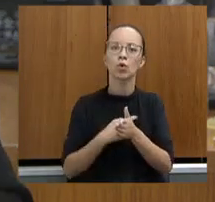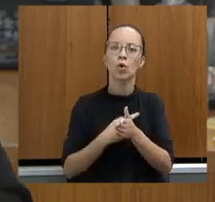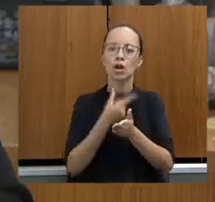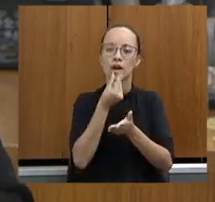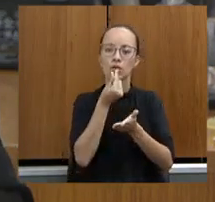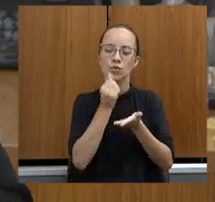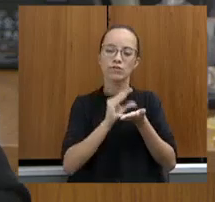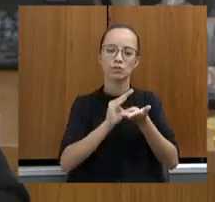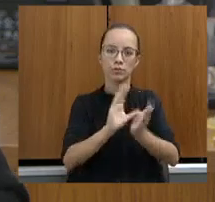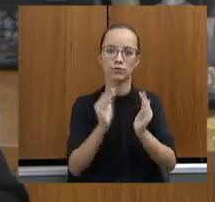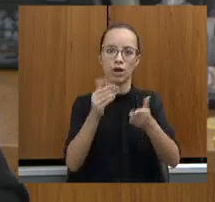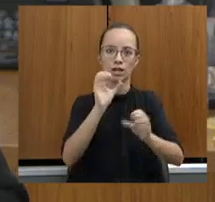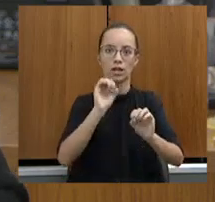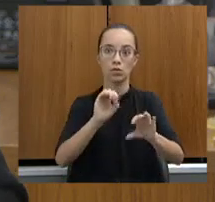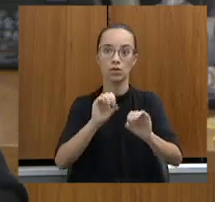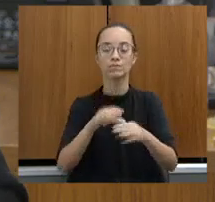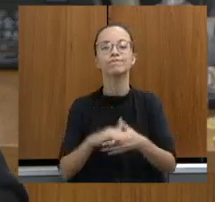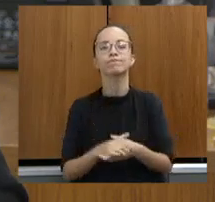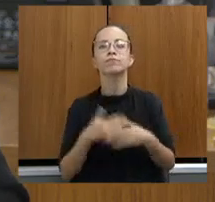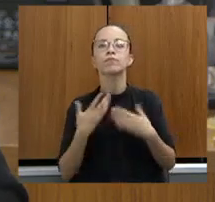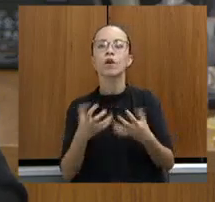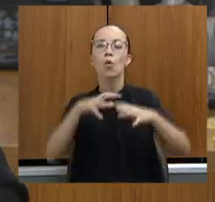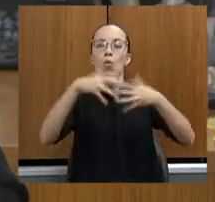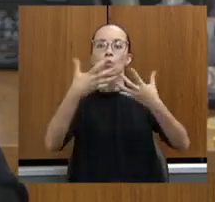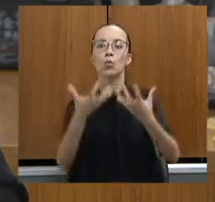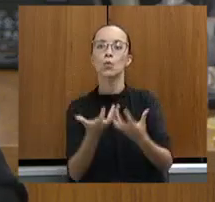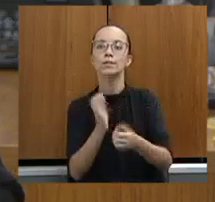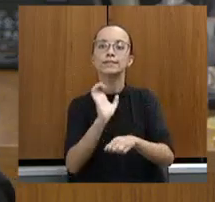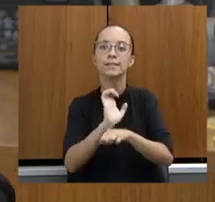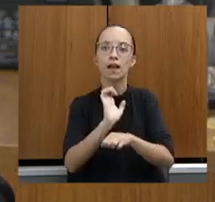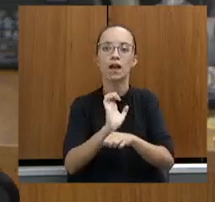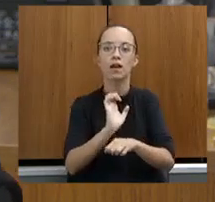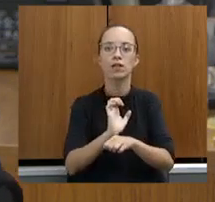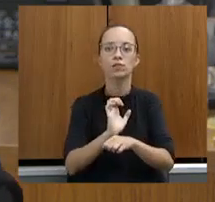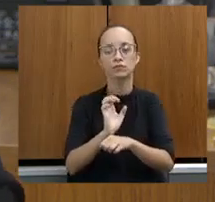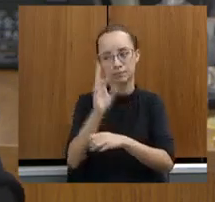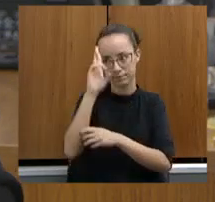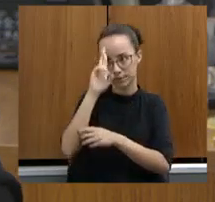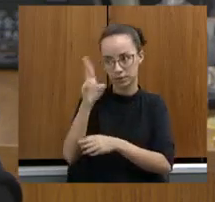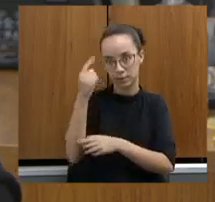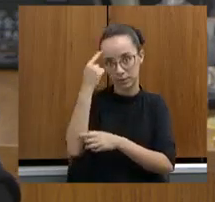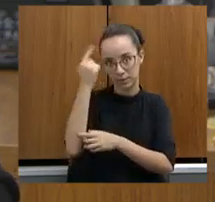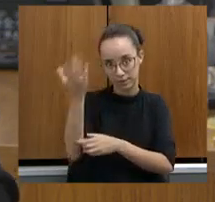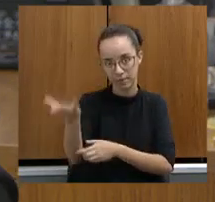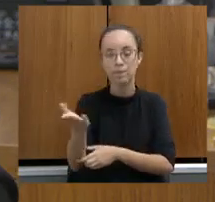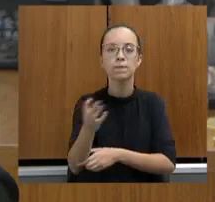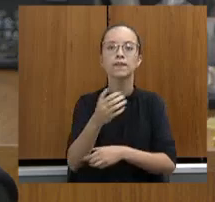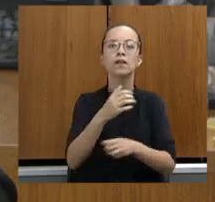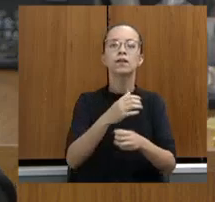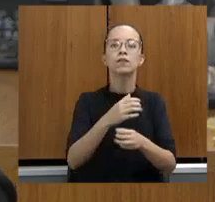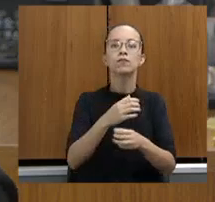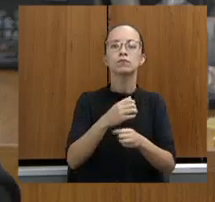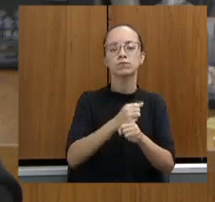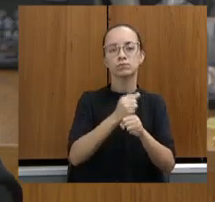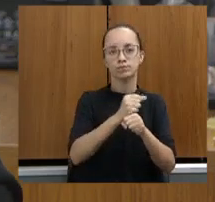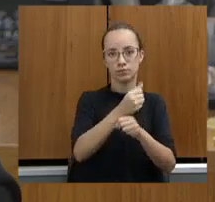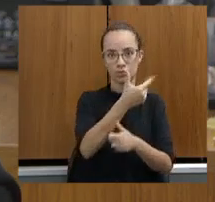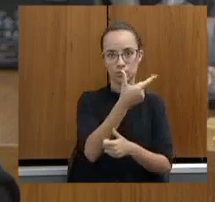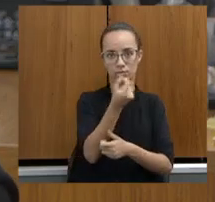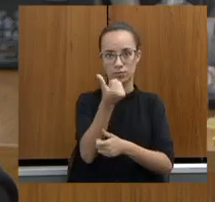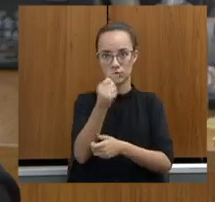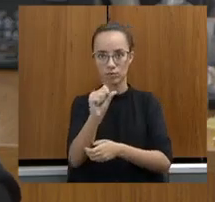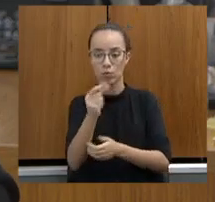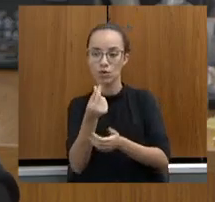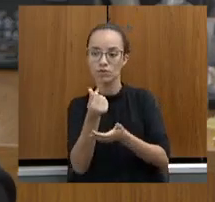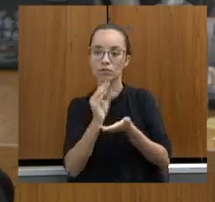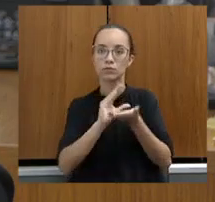da Educação aqui o estado vem a senhora tem uma ideia o estado lá em 18 o